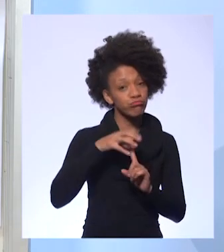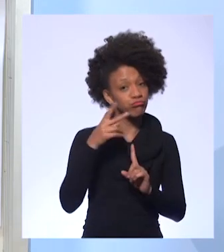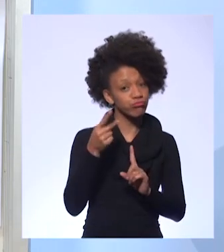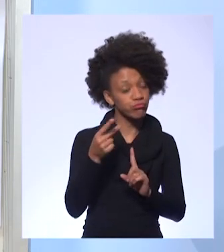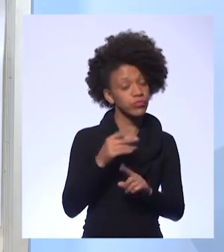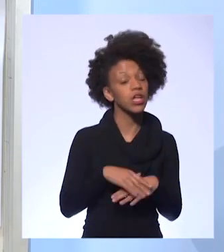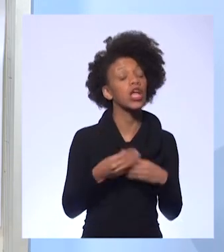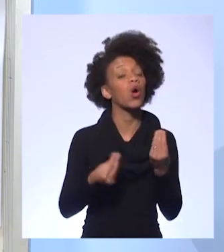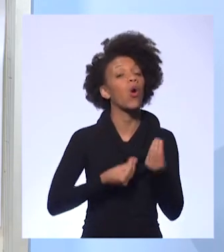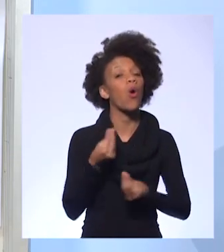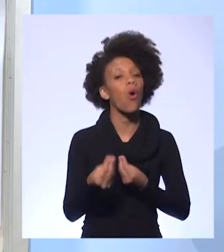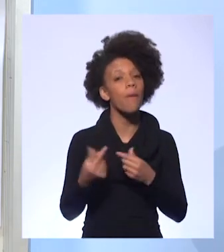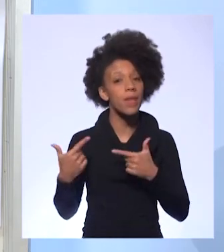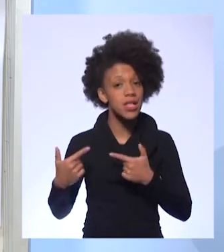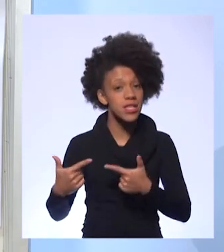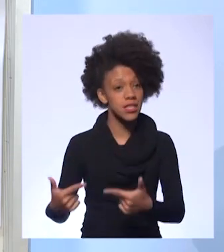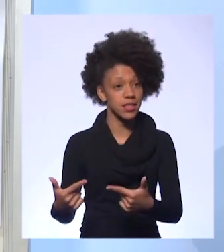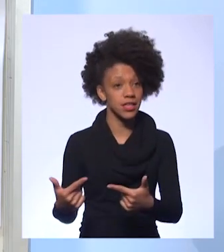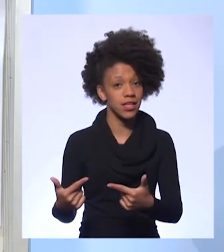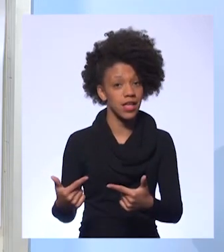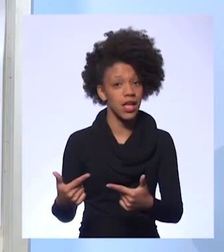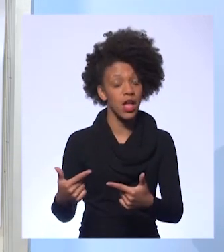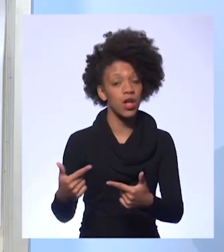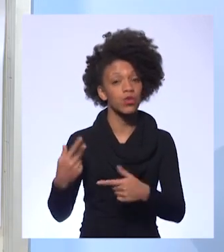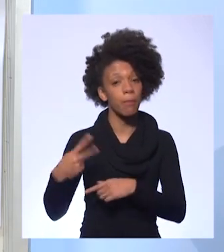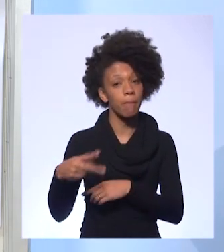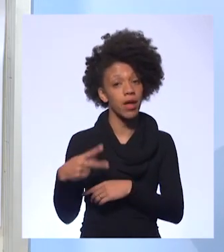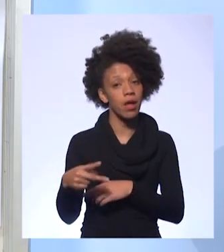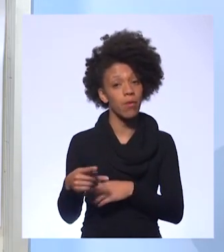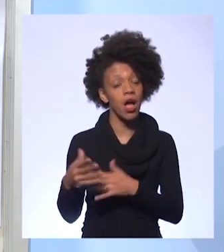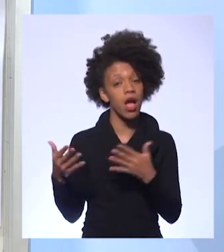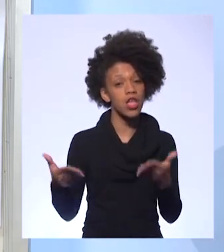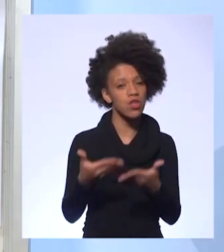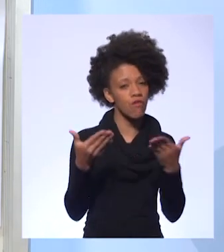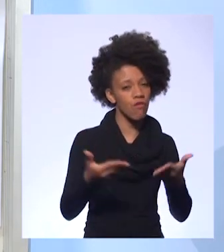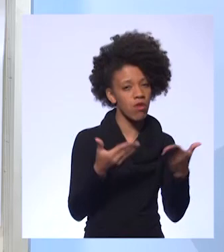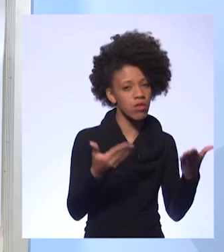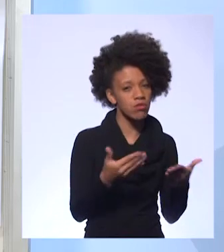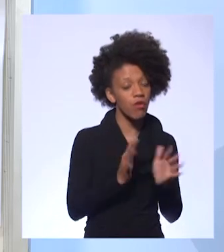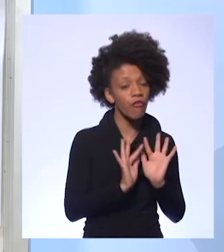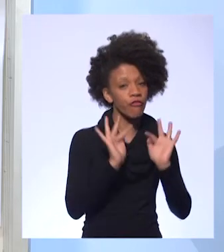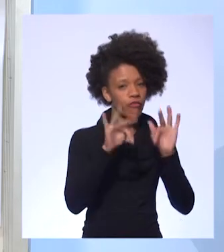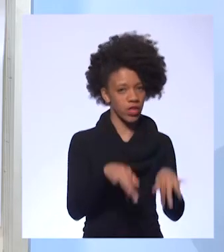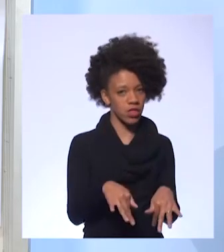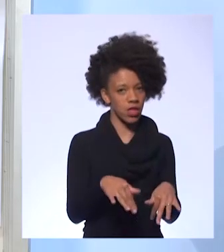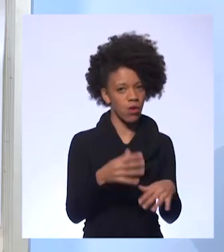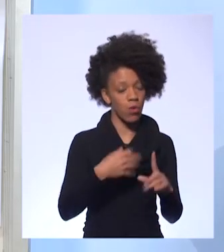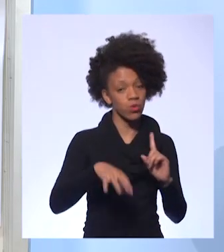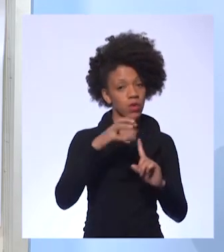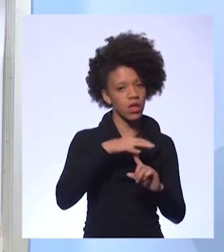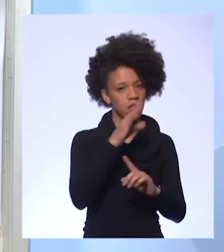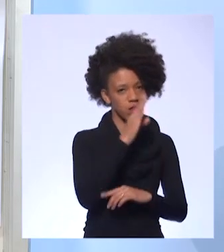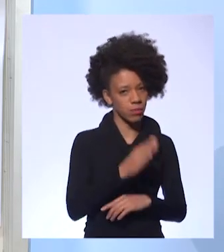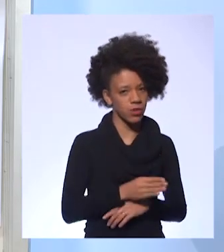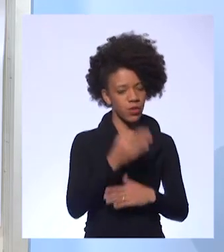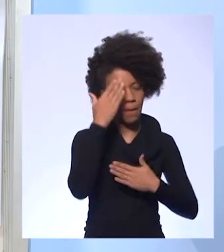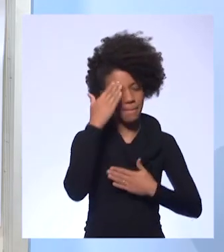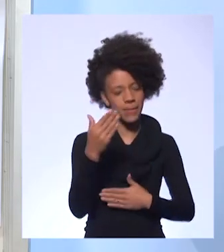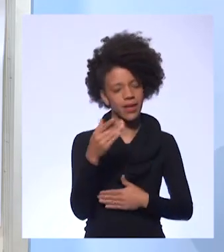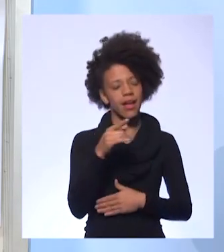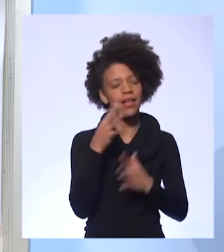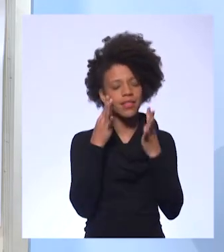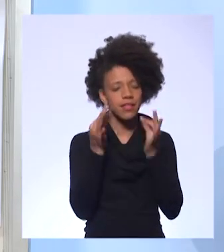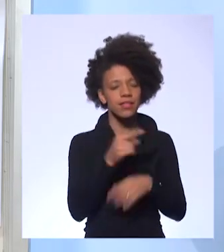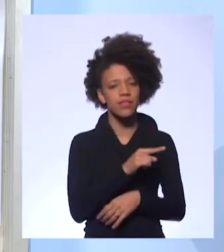e como que essa guerra do Paraguai influenciou o fim do reinado no Brasil muito